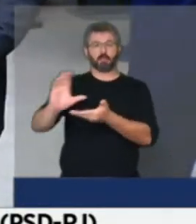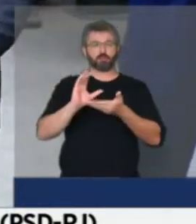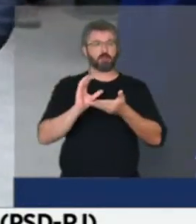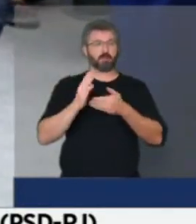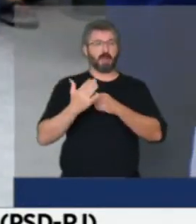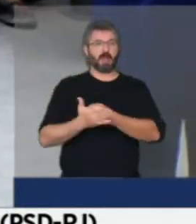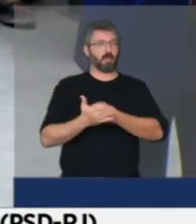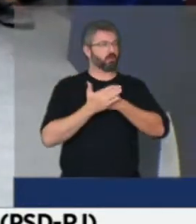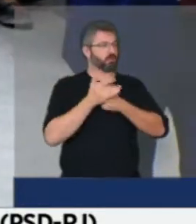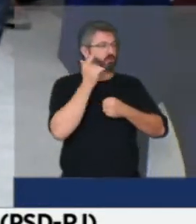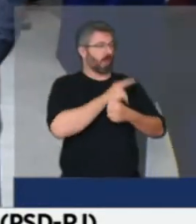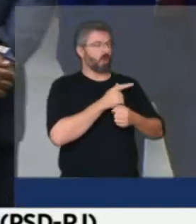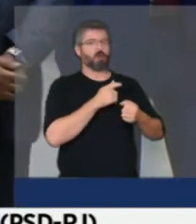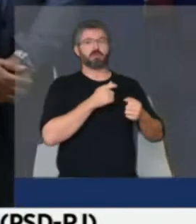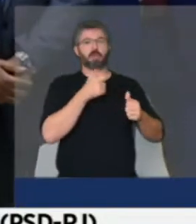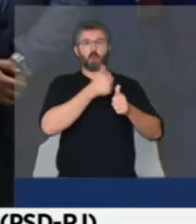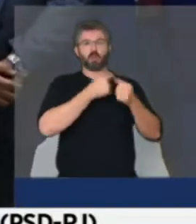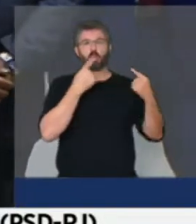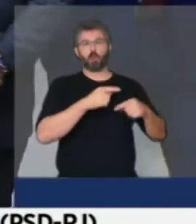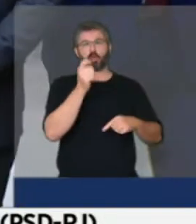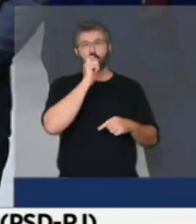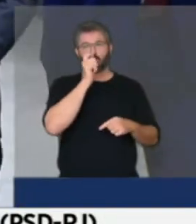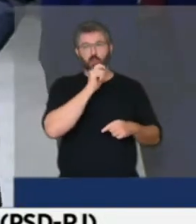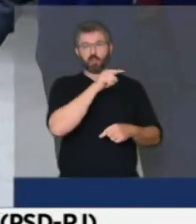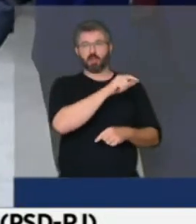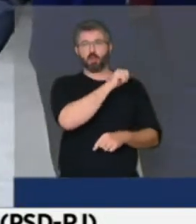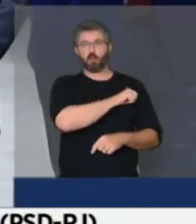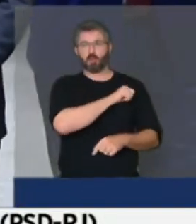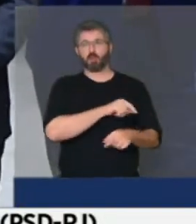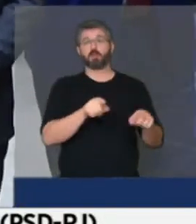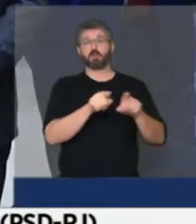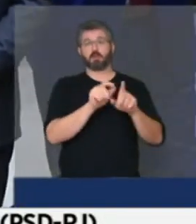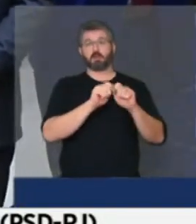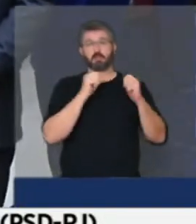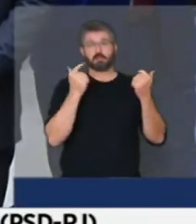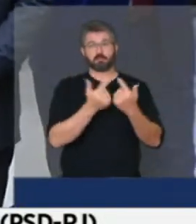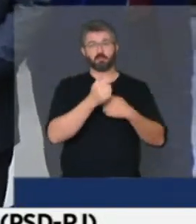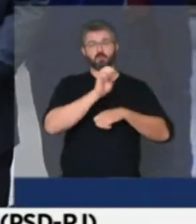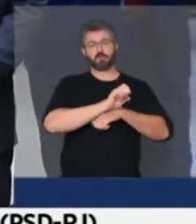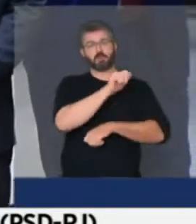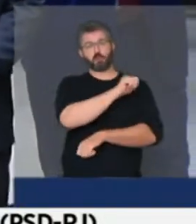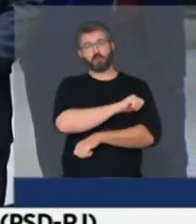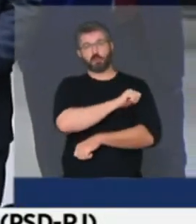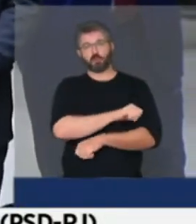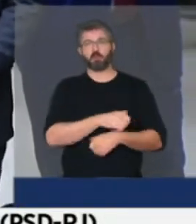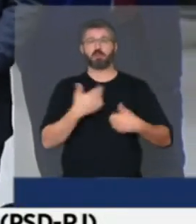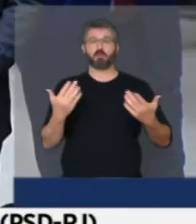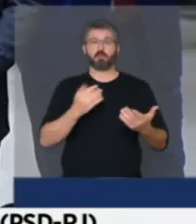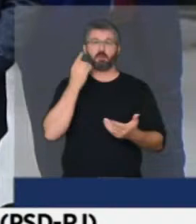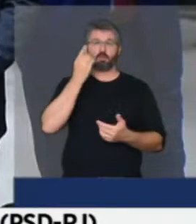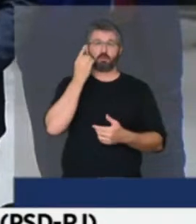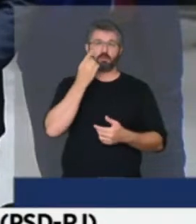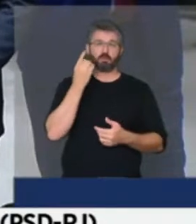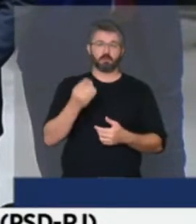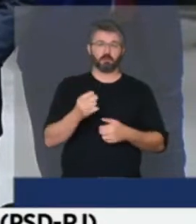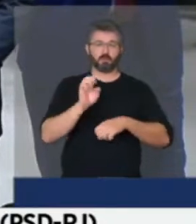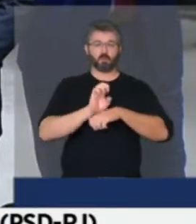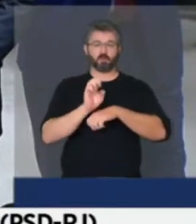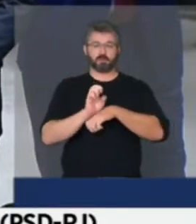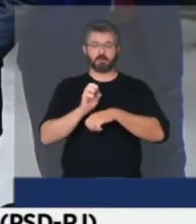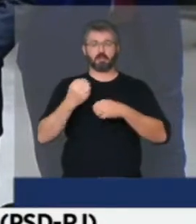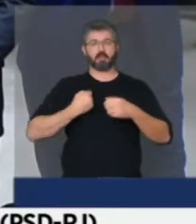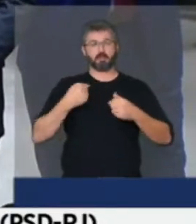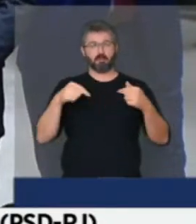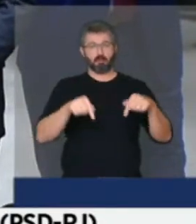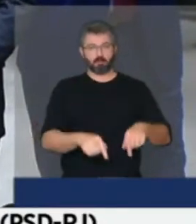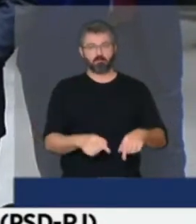também presidente da Comissão de Combate às Drogas da Assembleia Legislativa do Estado do Rio de Janeiro. Então, o deputado está aqui conosco,